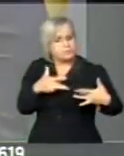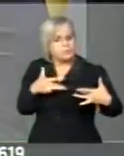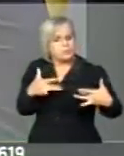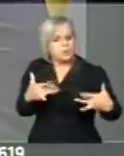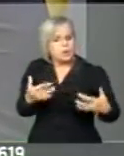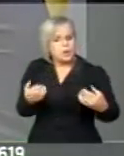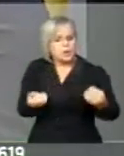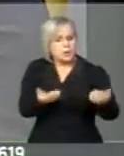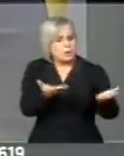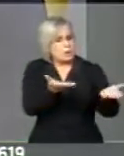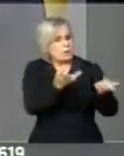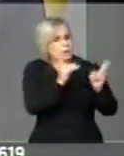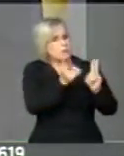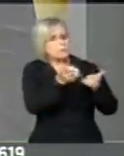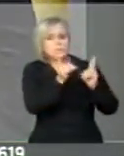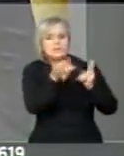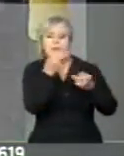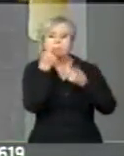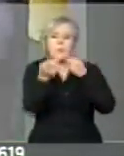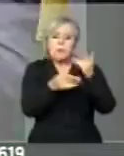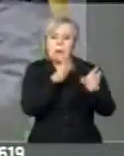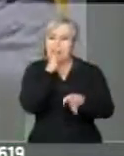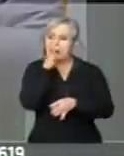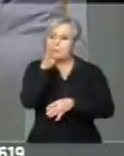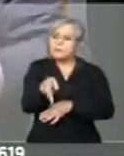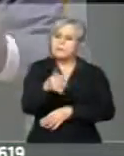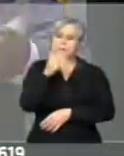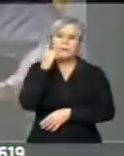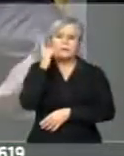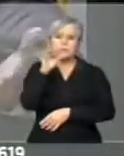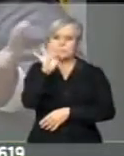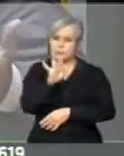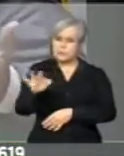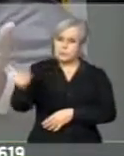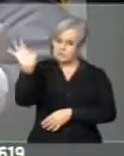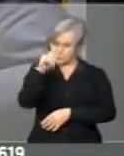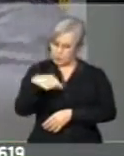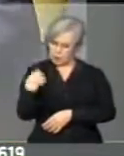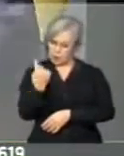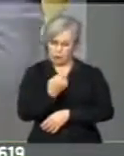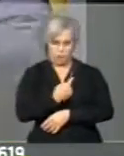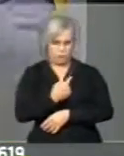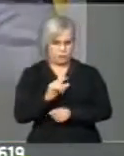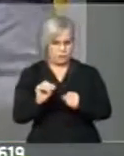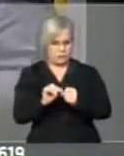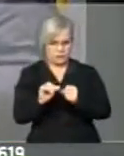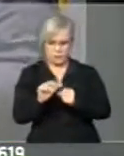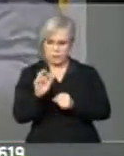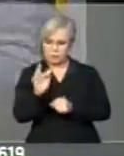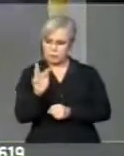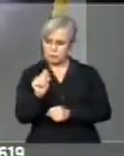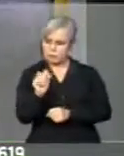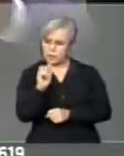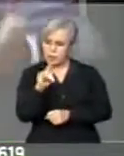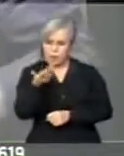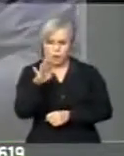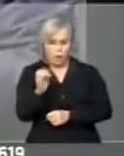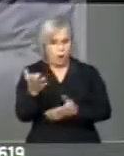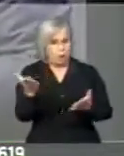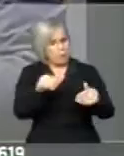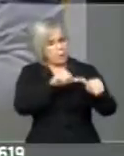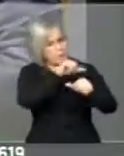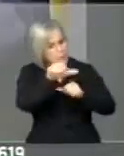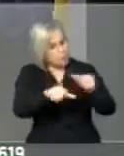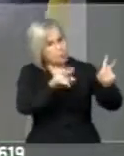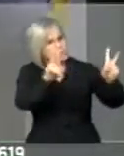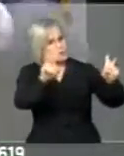continuam a todo momento acusando os deputados federais de golpe. Vão mudar o discurso, vão acusar de outra